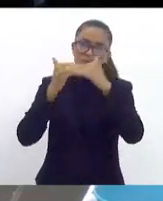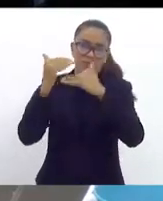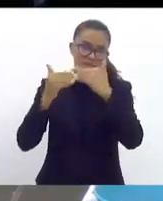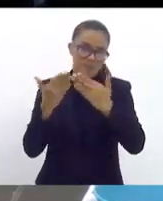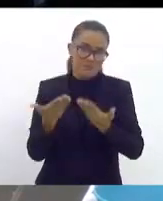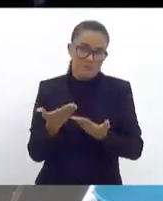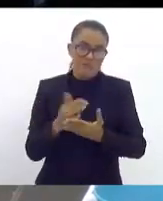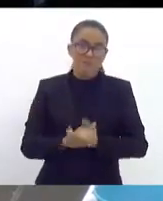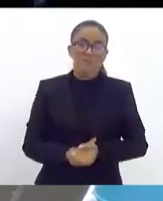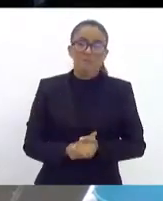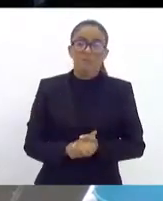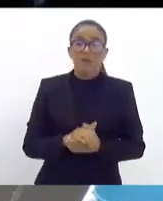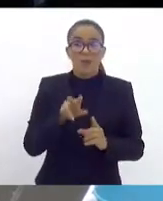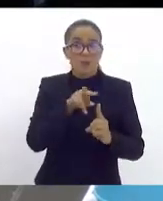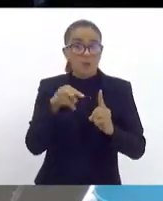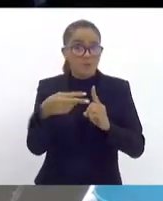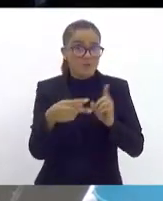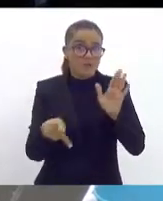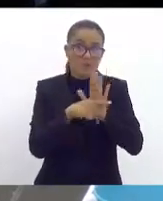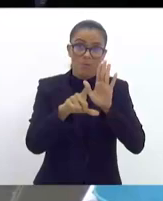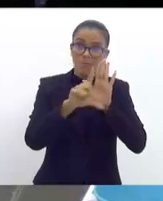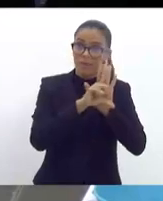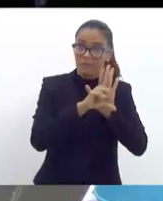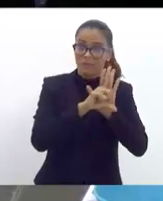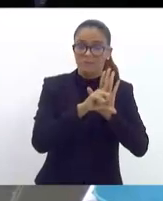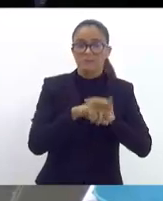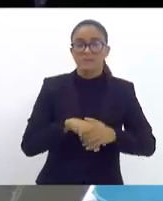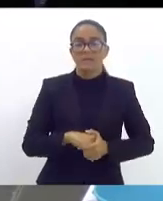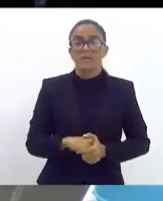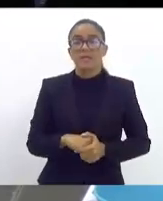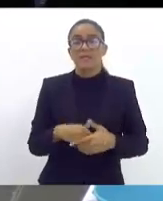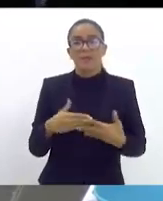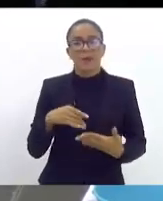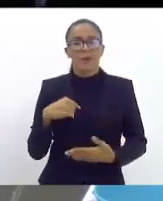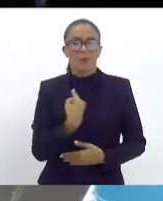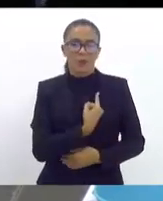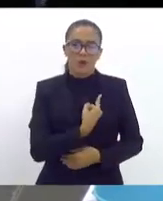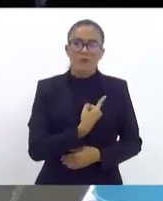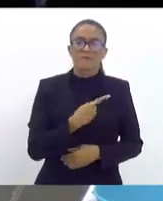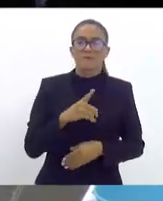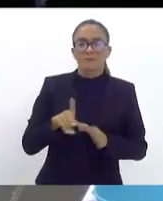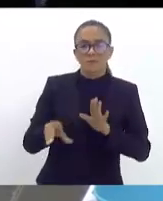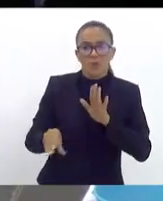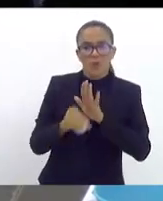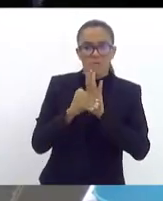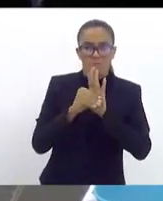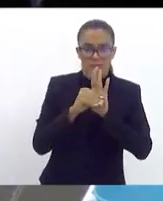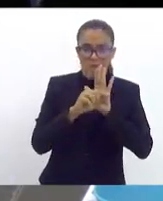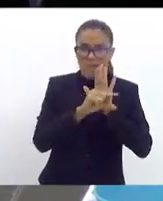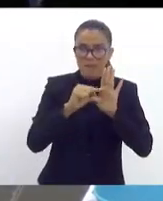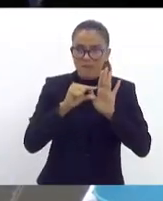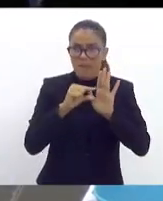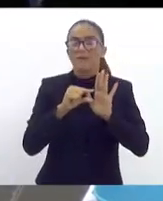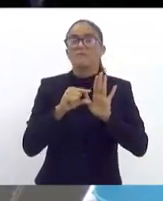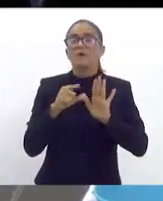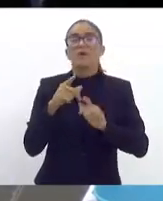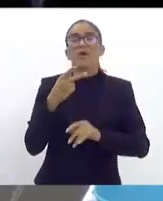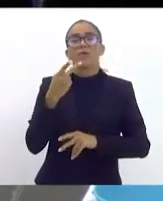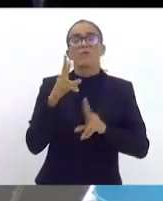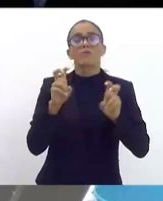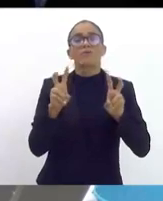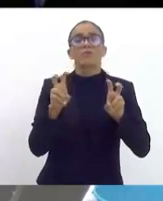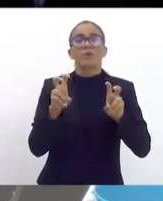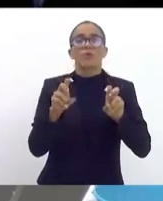ponto de vista da legislação então nós fizemos uma Emenda que tá dizendo o seguinte